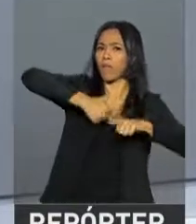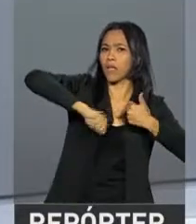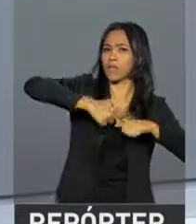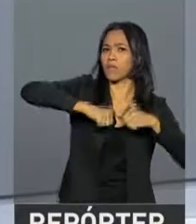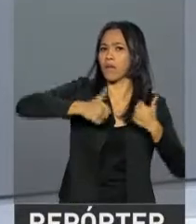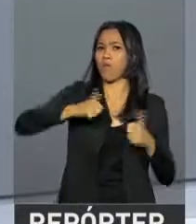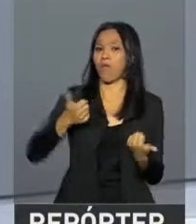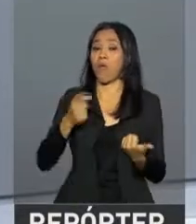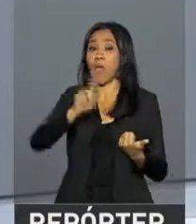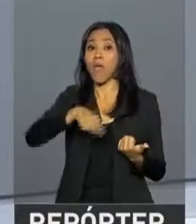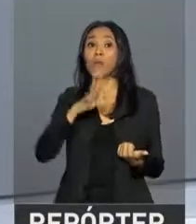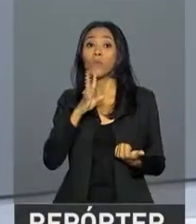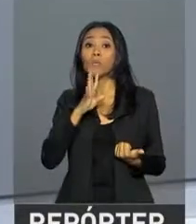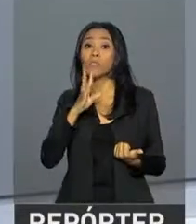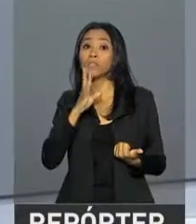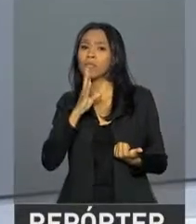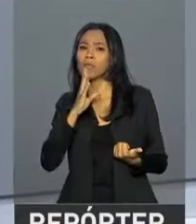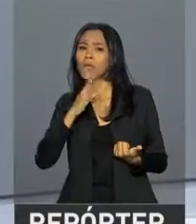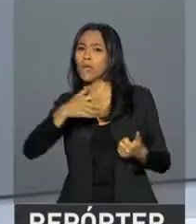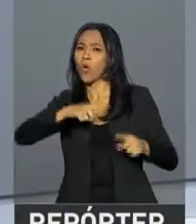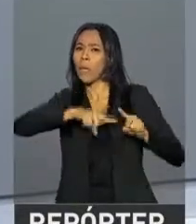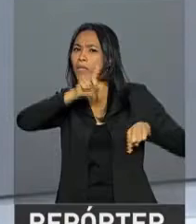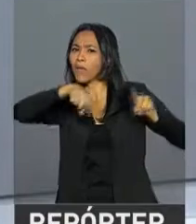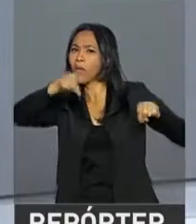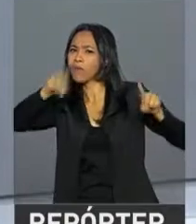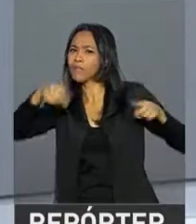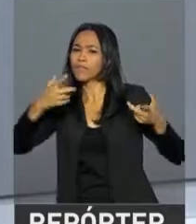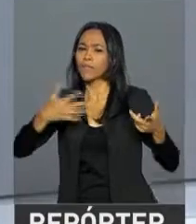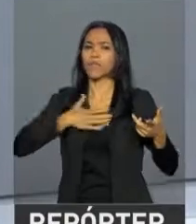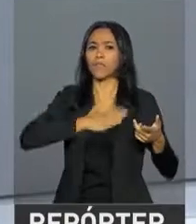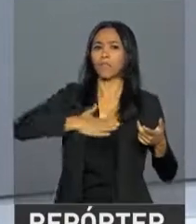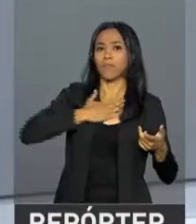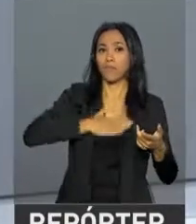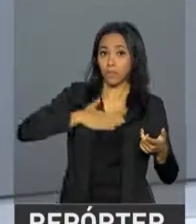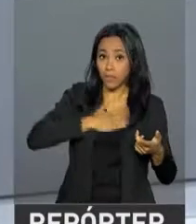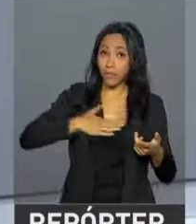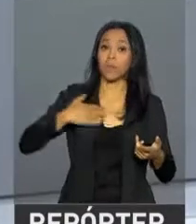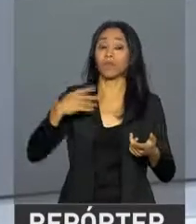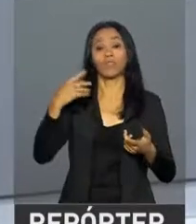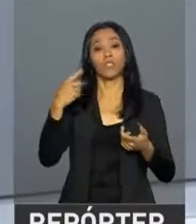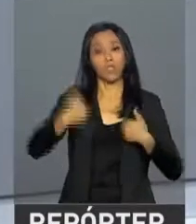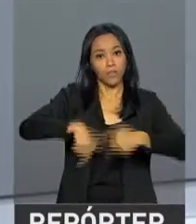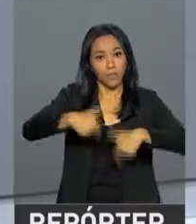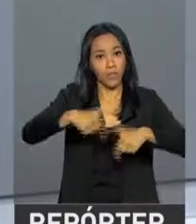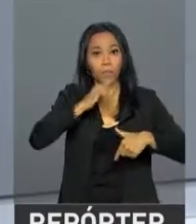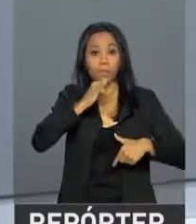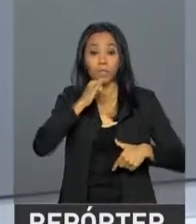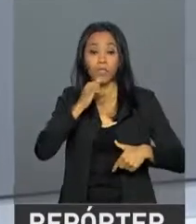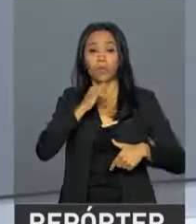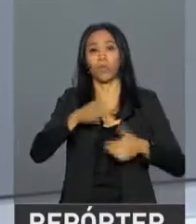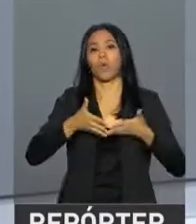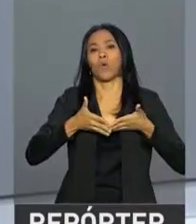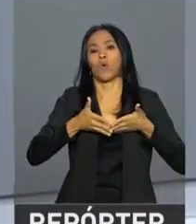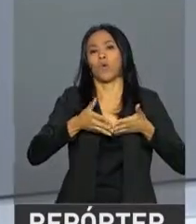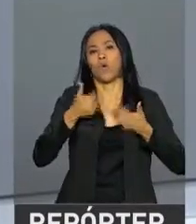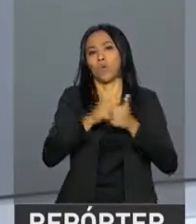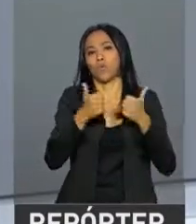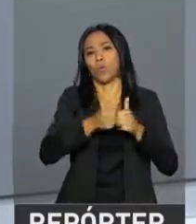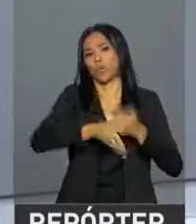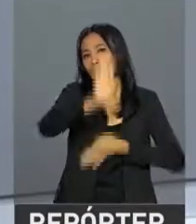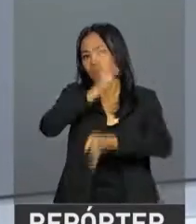objetivo é conhecer o nível de satisfação sobre os serviços regulados pela agência, como transporte rodoviário interestadual